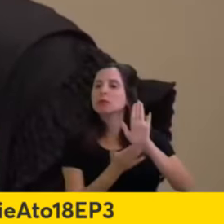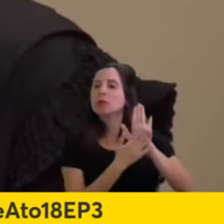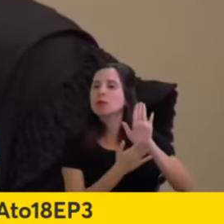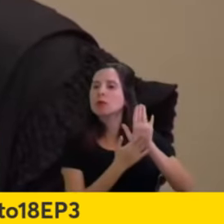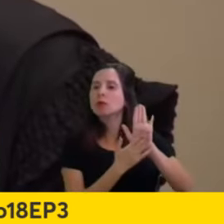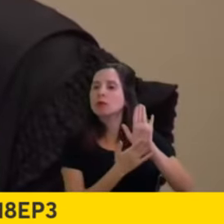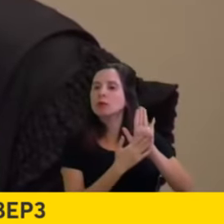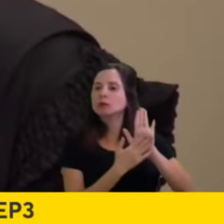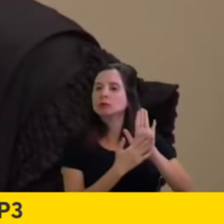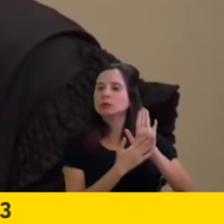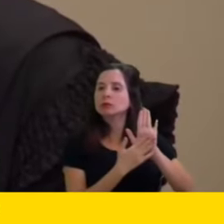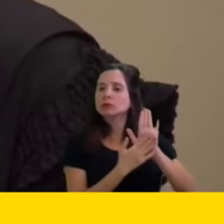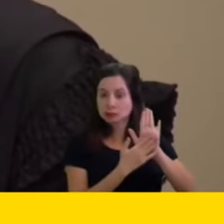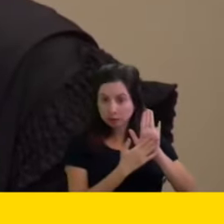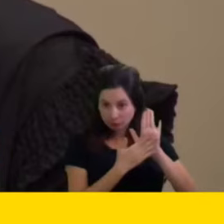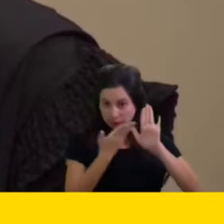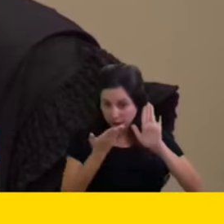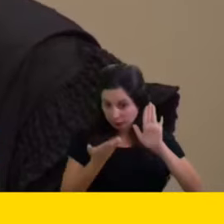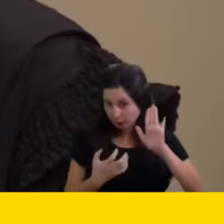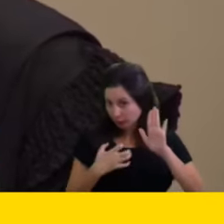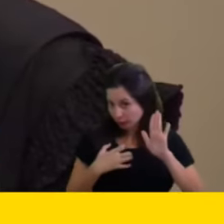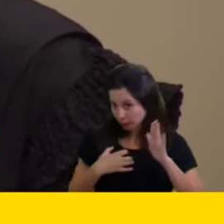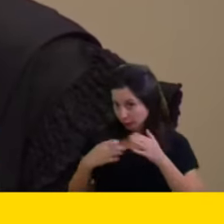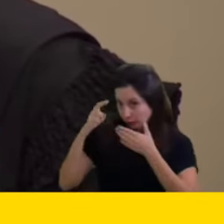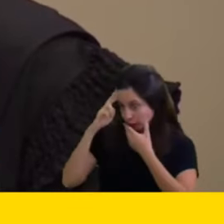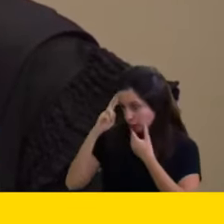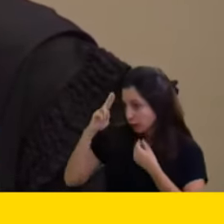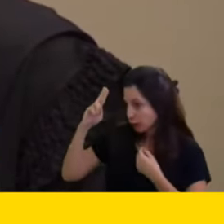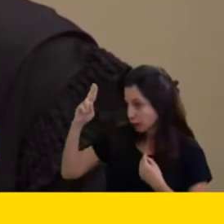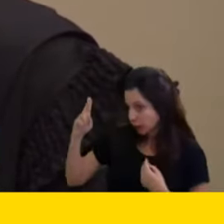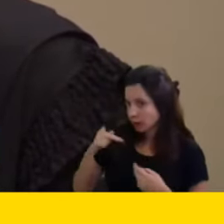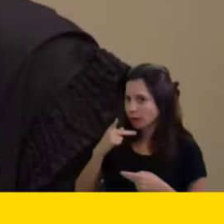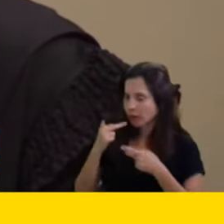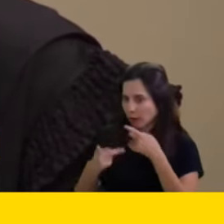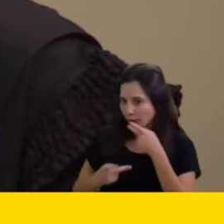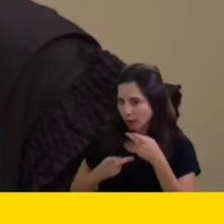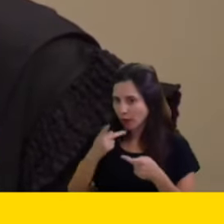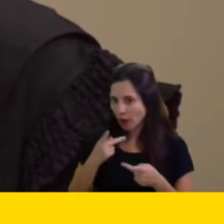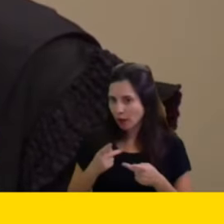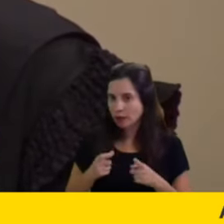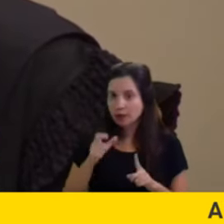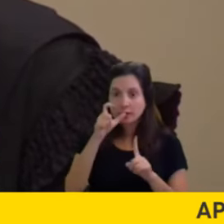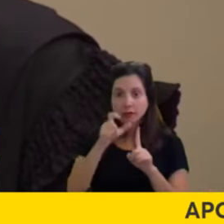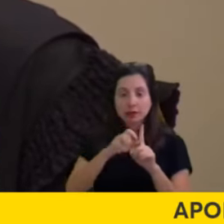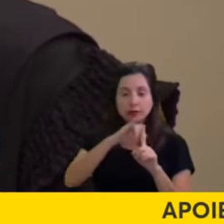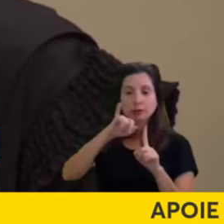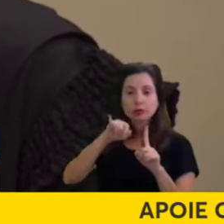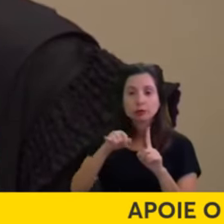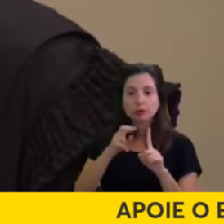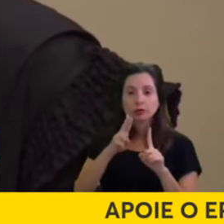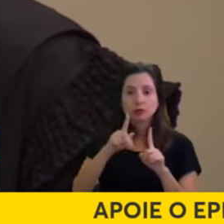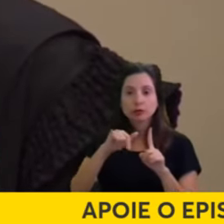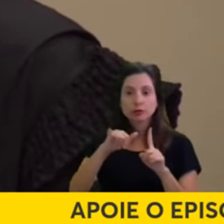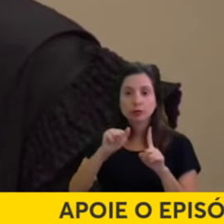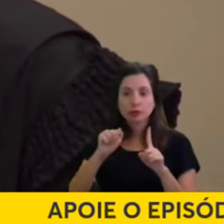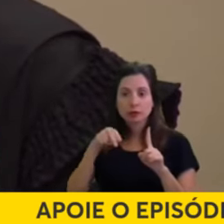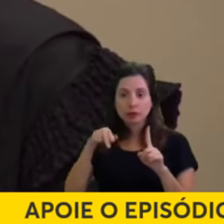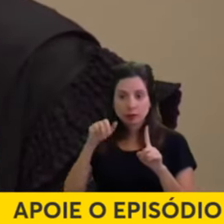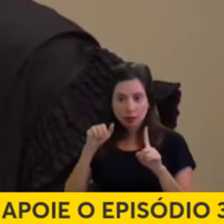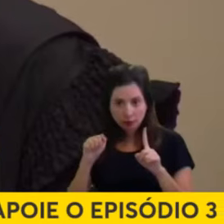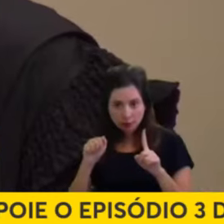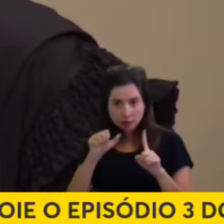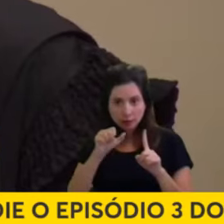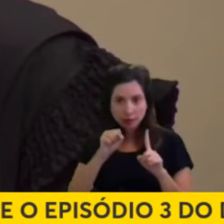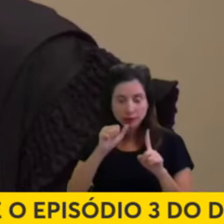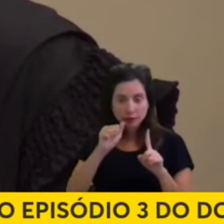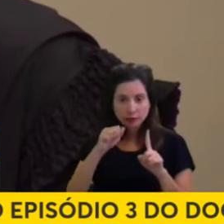propostas nesse sentido aqui senhor presidente Vale registrar a observação de Juliana de Sampaio no Tratado de Direito Eleitoral eh coordenado